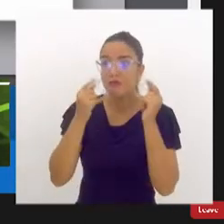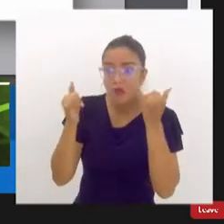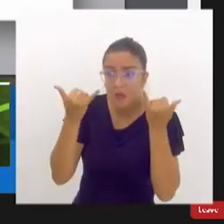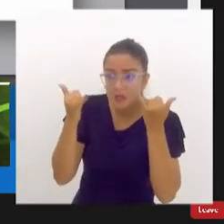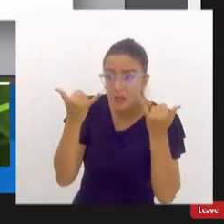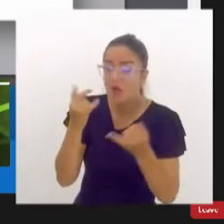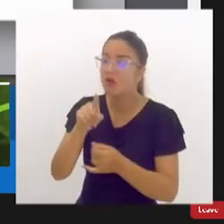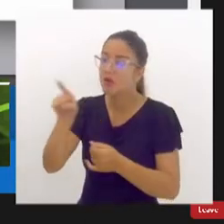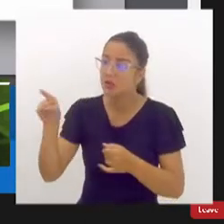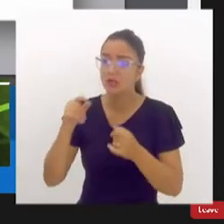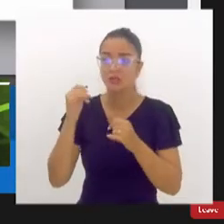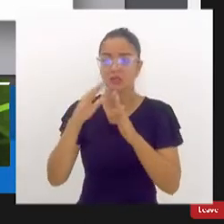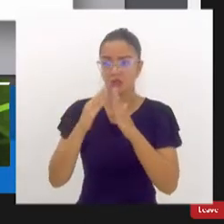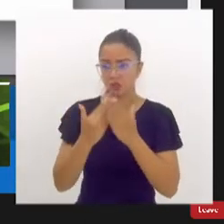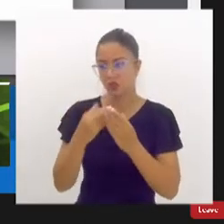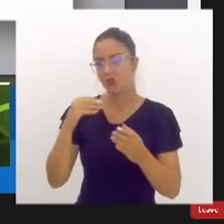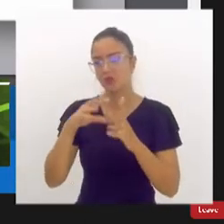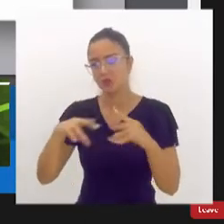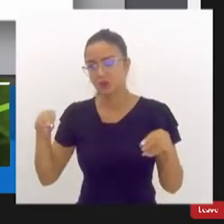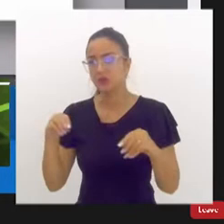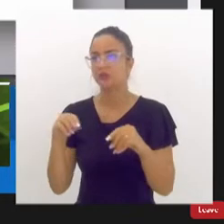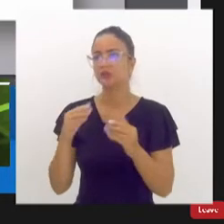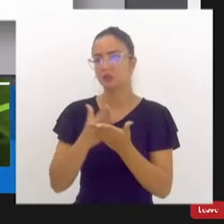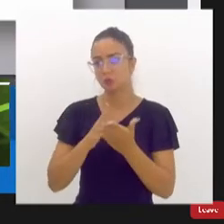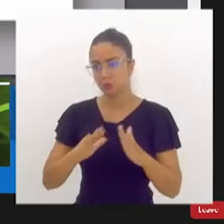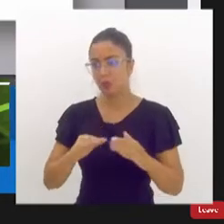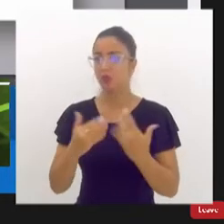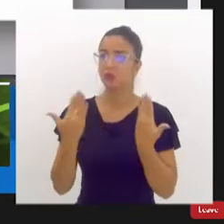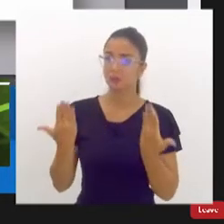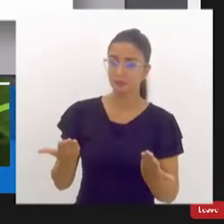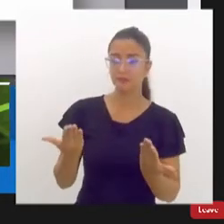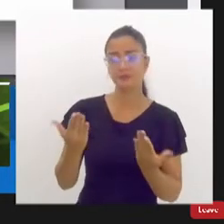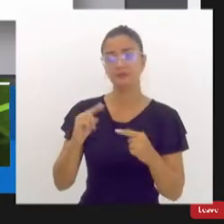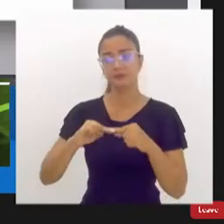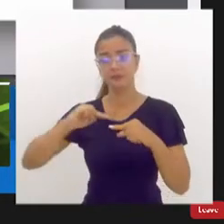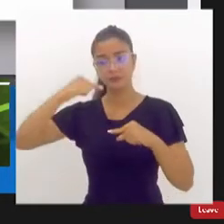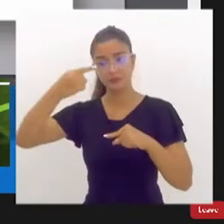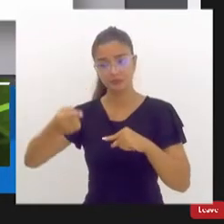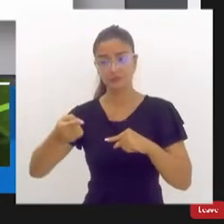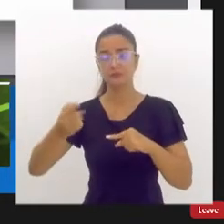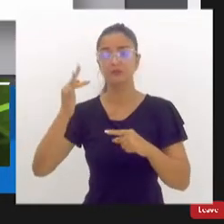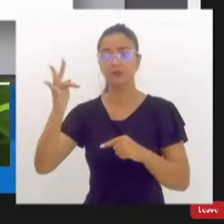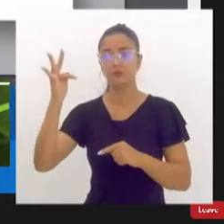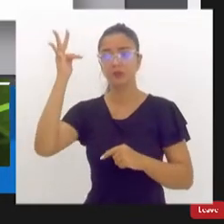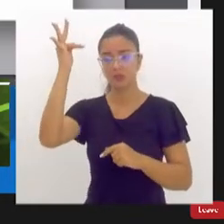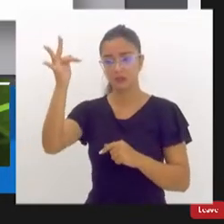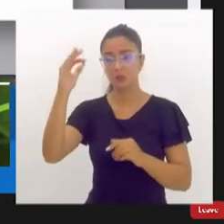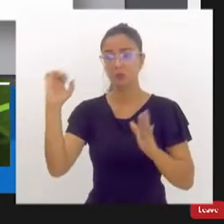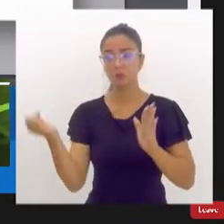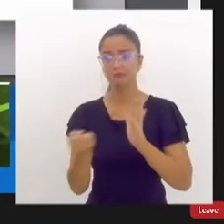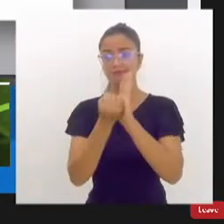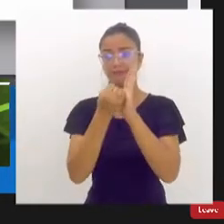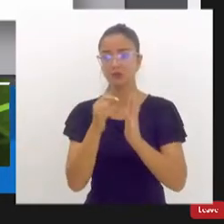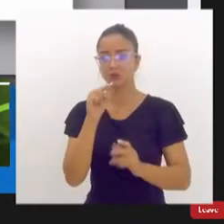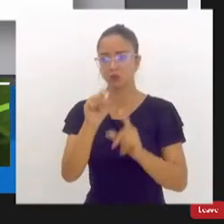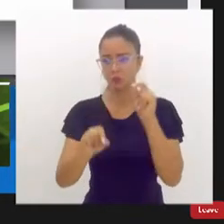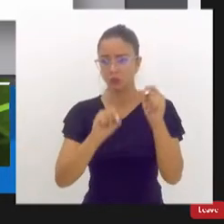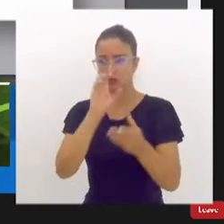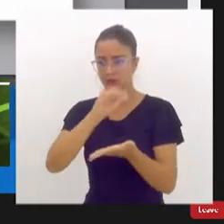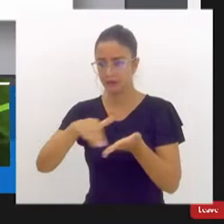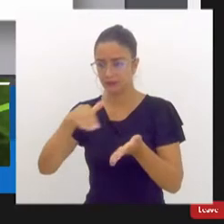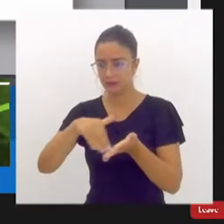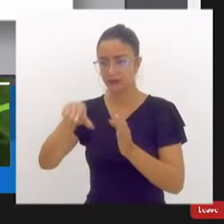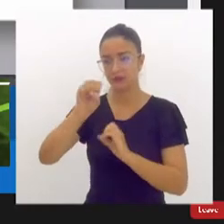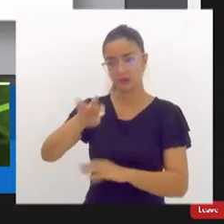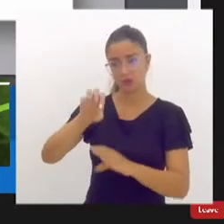a questão das escolas extintas, como consequência, vai futuramente impactar na própria Secretaria de